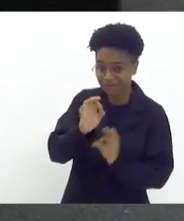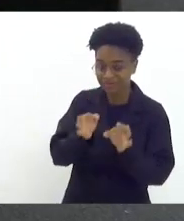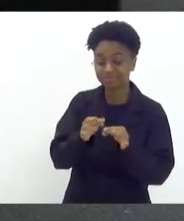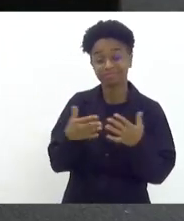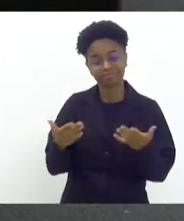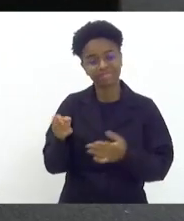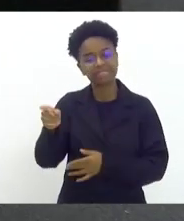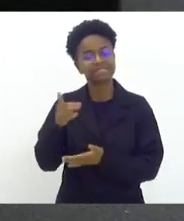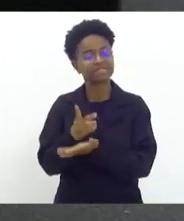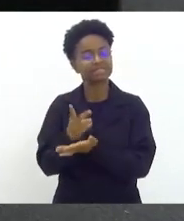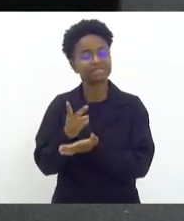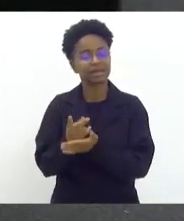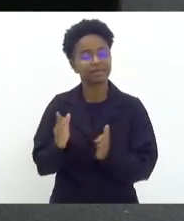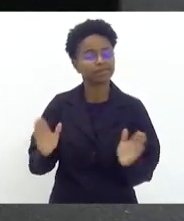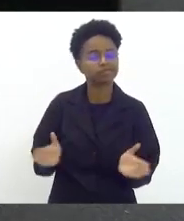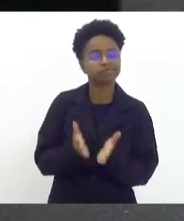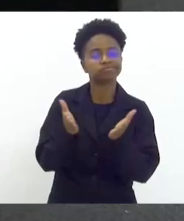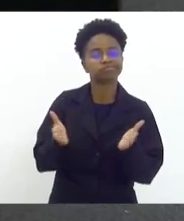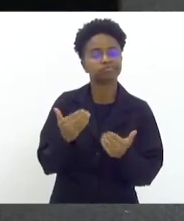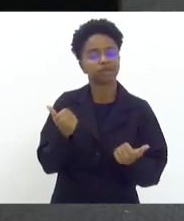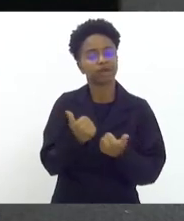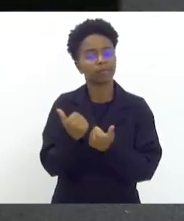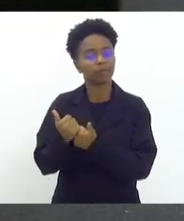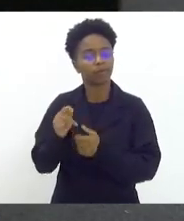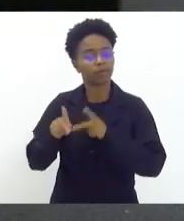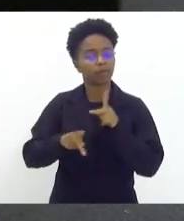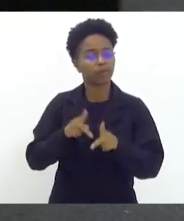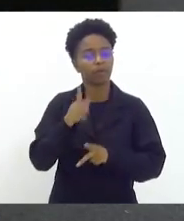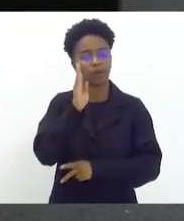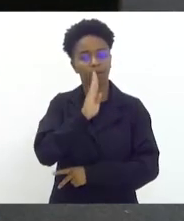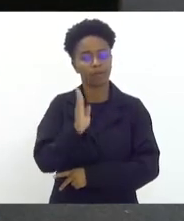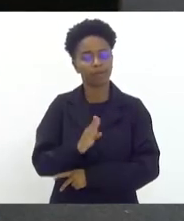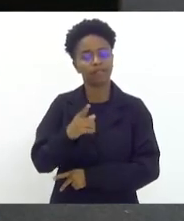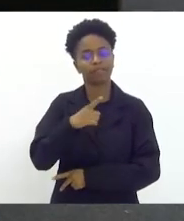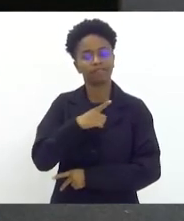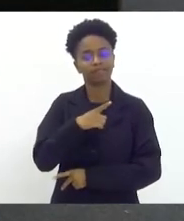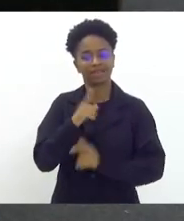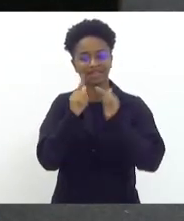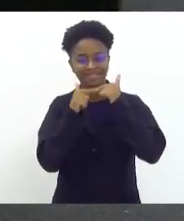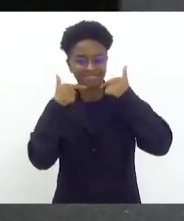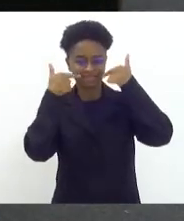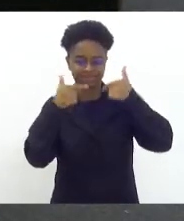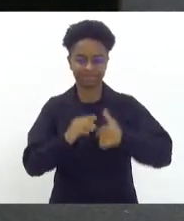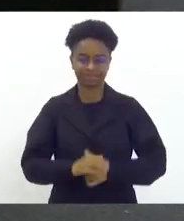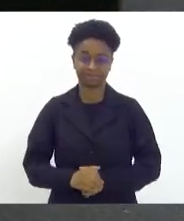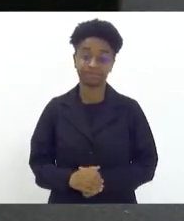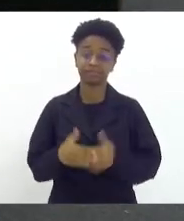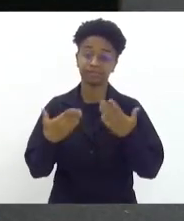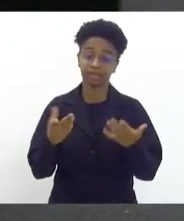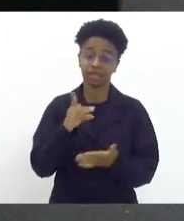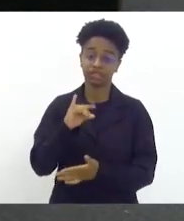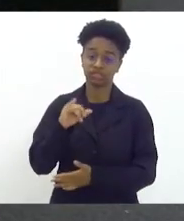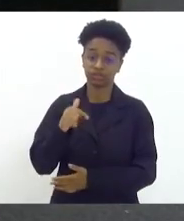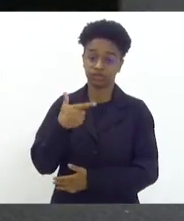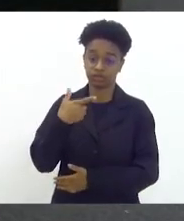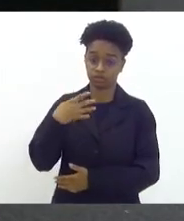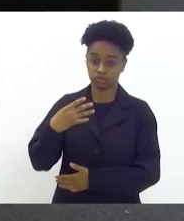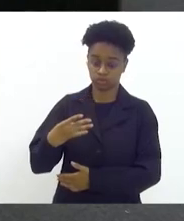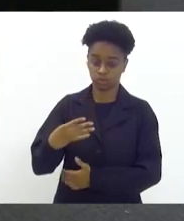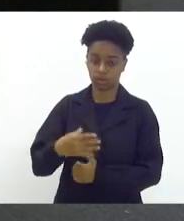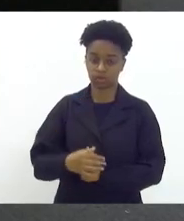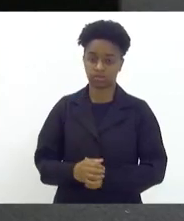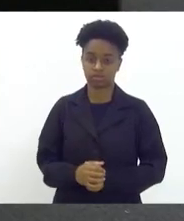sempre fez o povo brasileiro né ter um Largo sorriso então dia 24